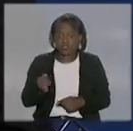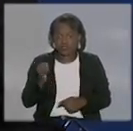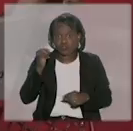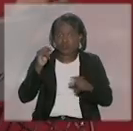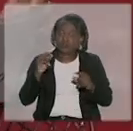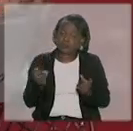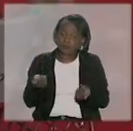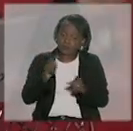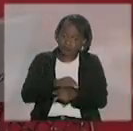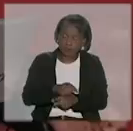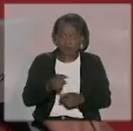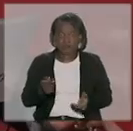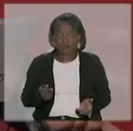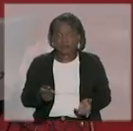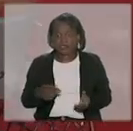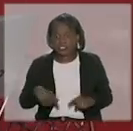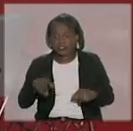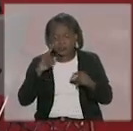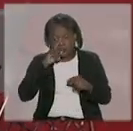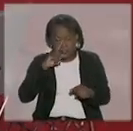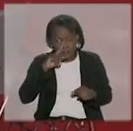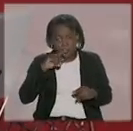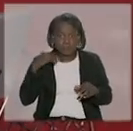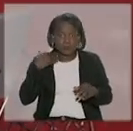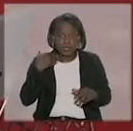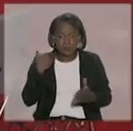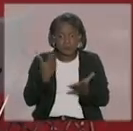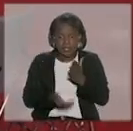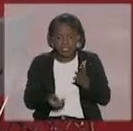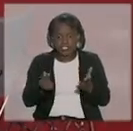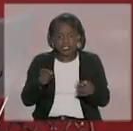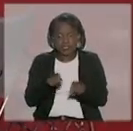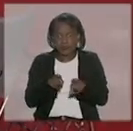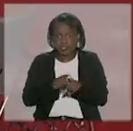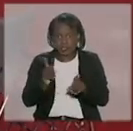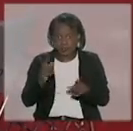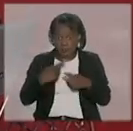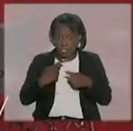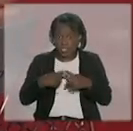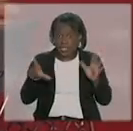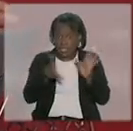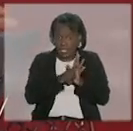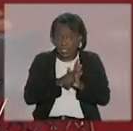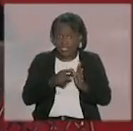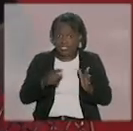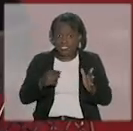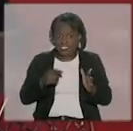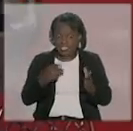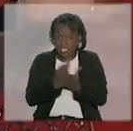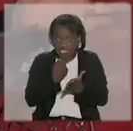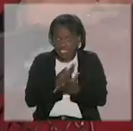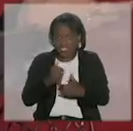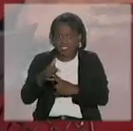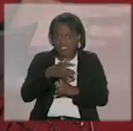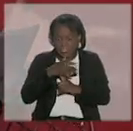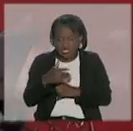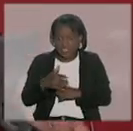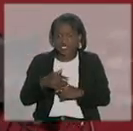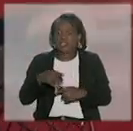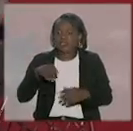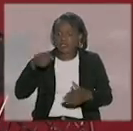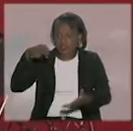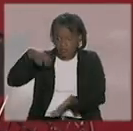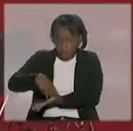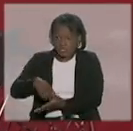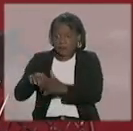maior e vice-versa. E isso diminui o risco para o banco também, porque a lei de crimes ambientais hoje não pune só a empresa que cometeu esse